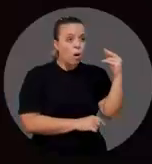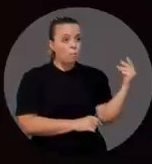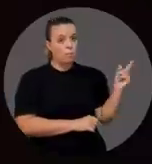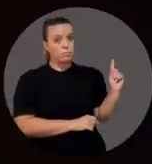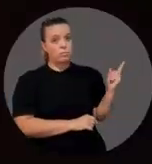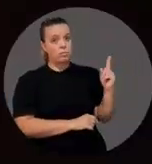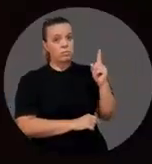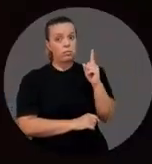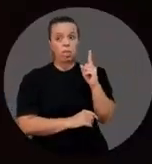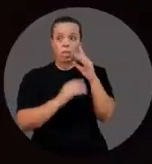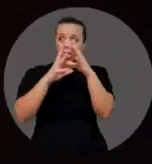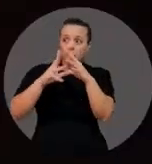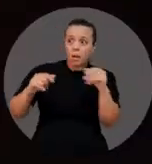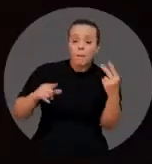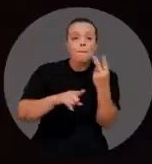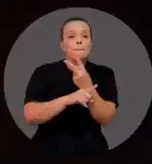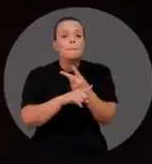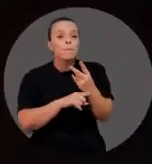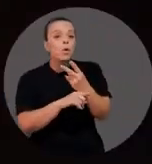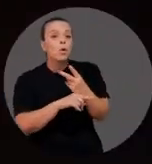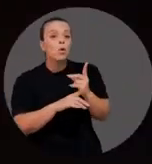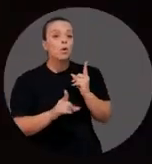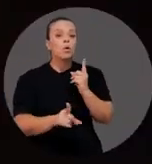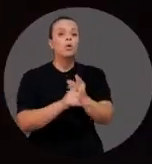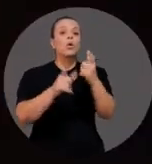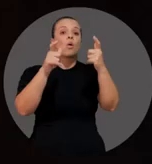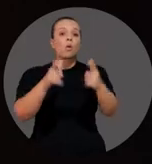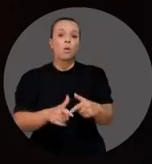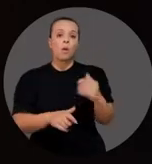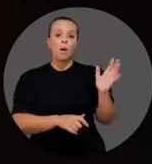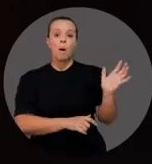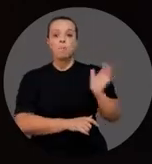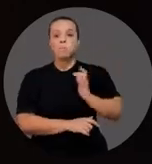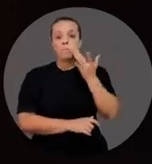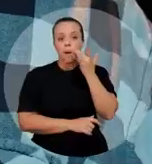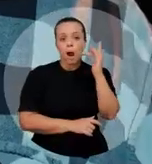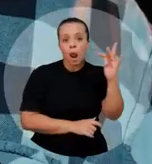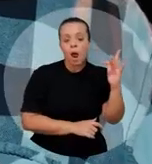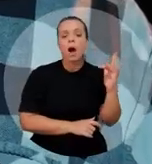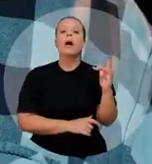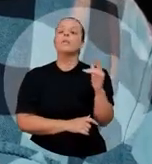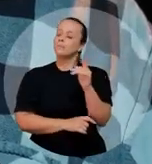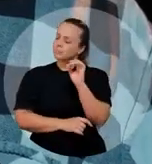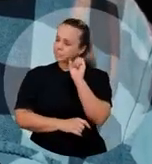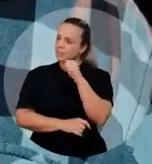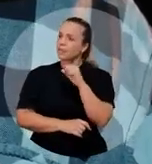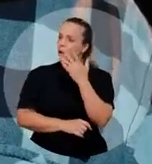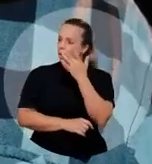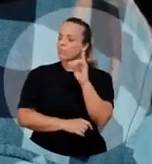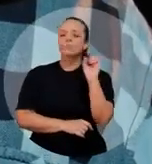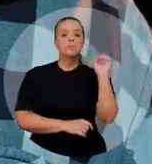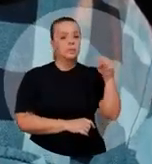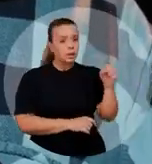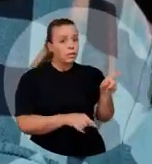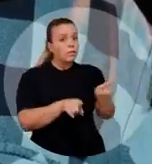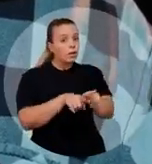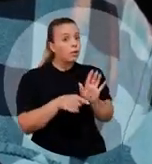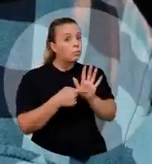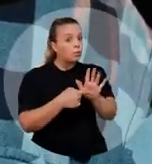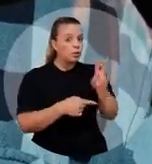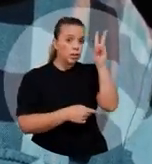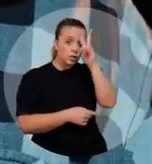perdeu numa excursão. Procurando El Dourado. Exatamente. Né? E a gente vai colocar os contrapontos não só da